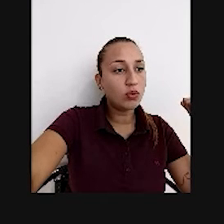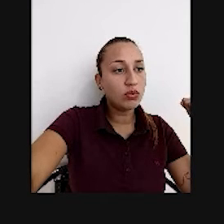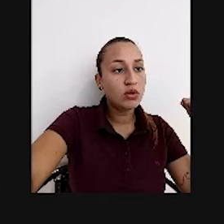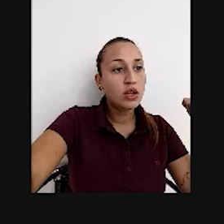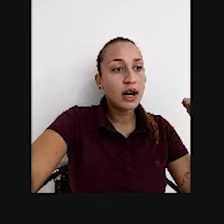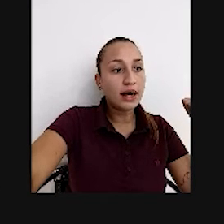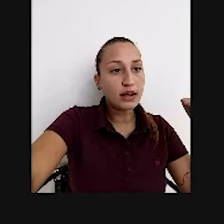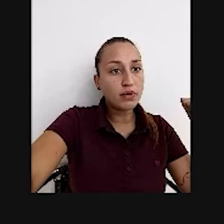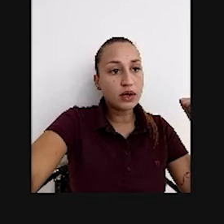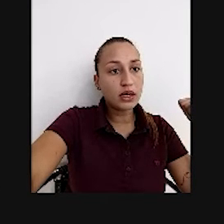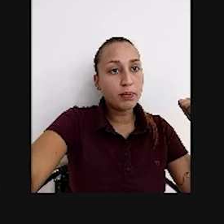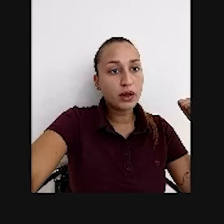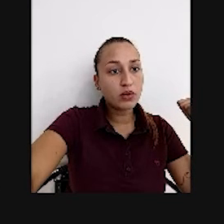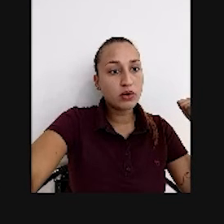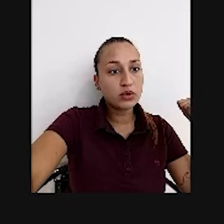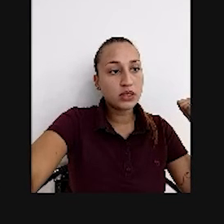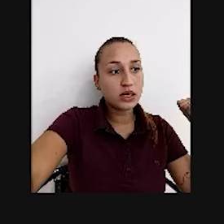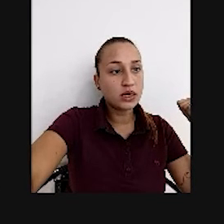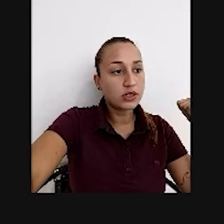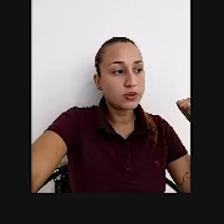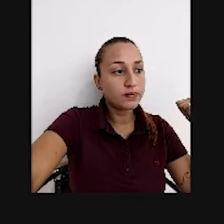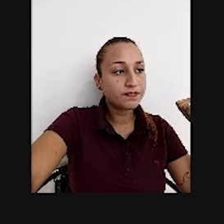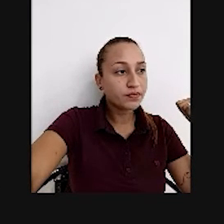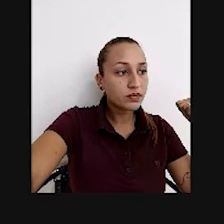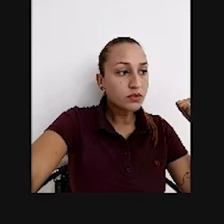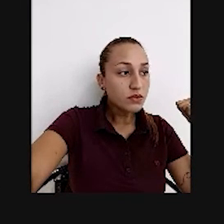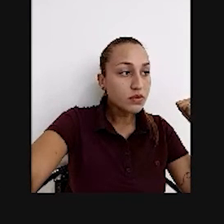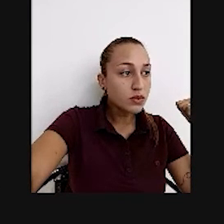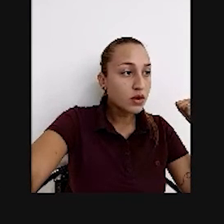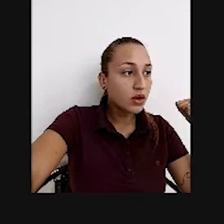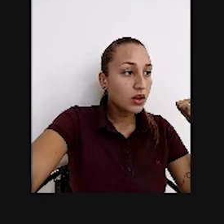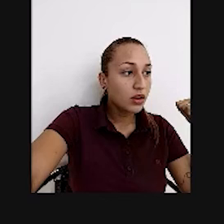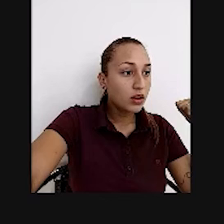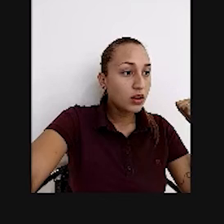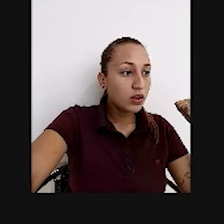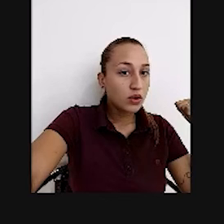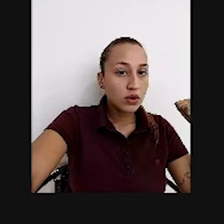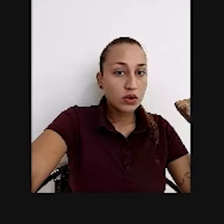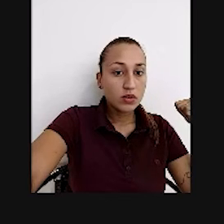fazer algum alívio aqui para não acontecer isso. Não acontecer. E